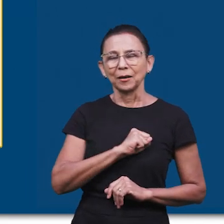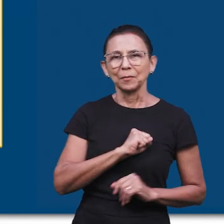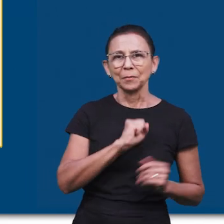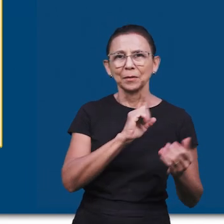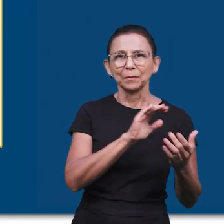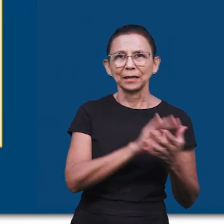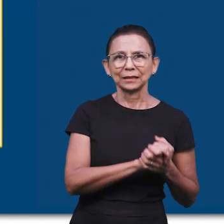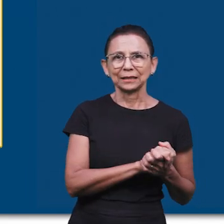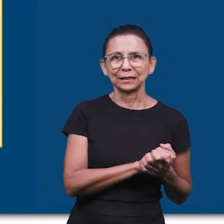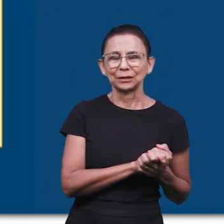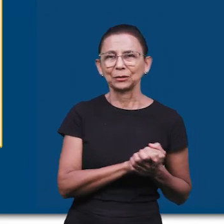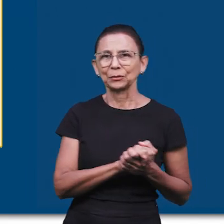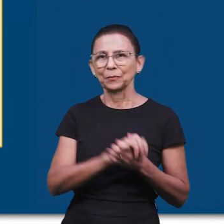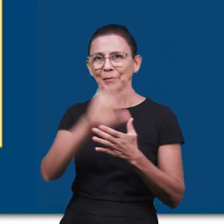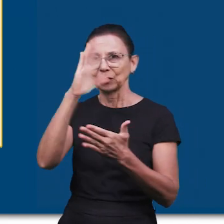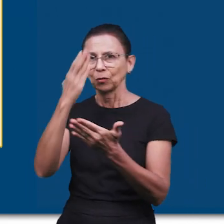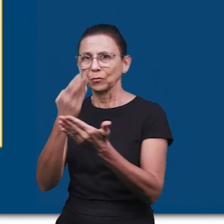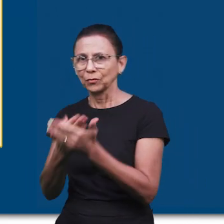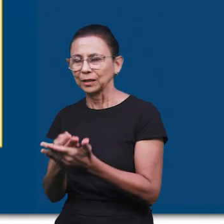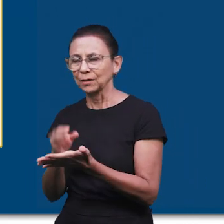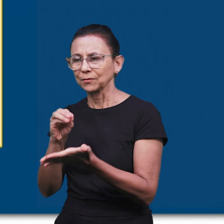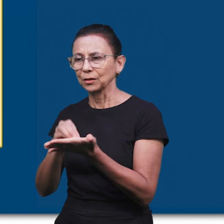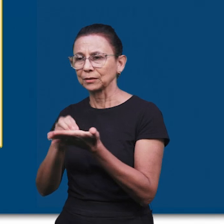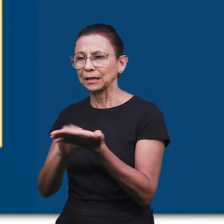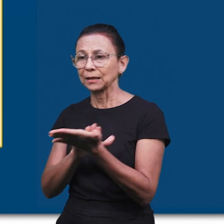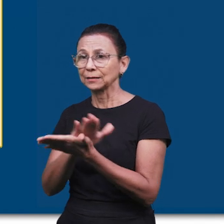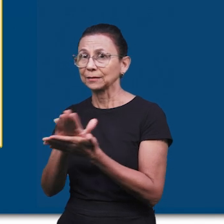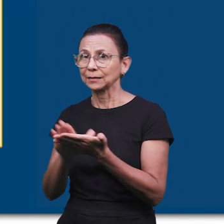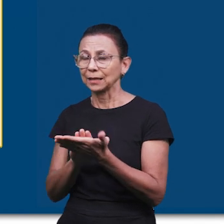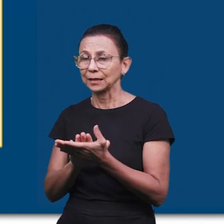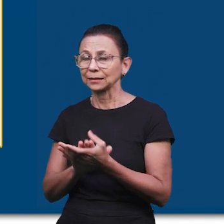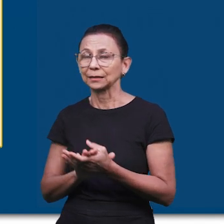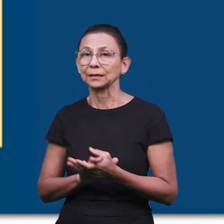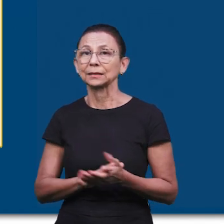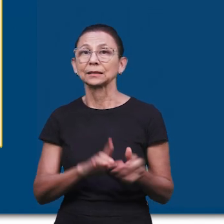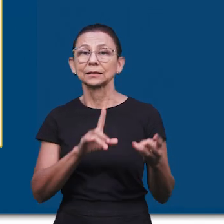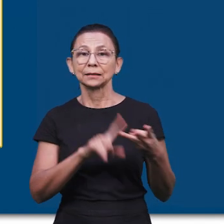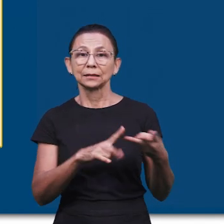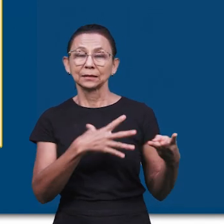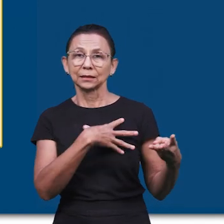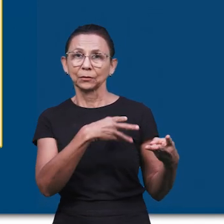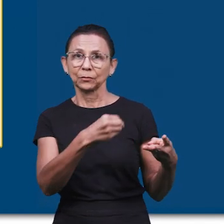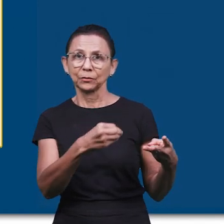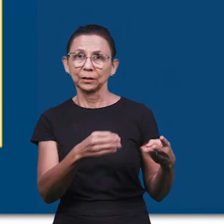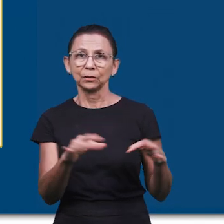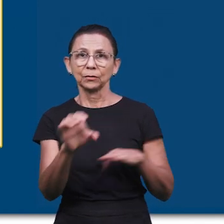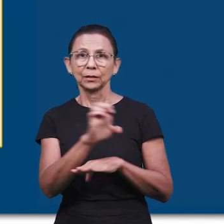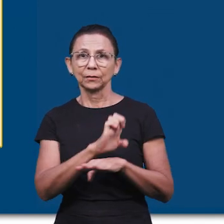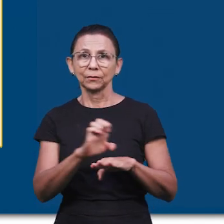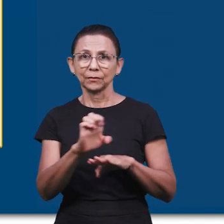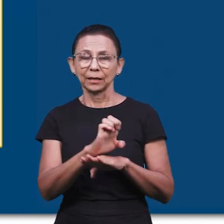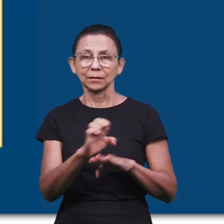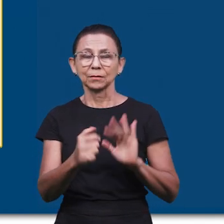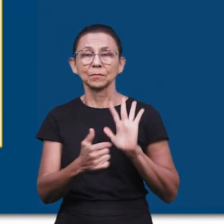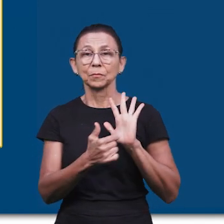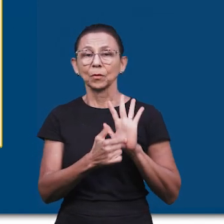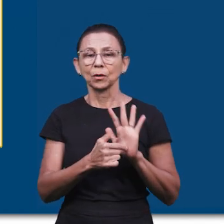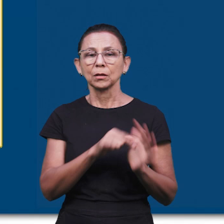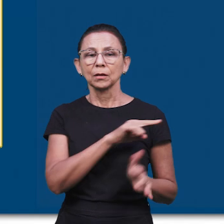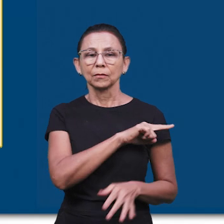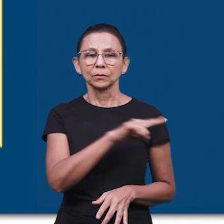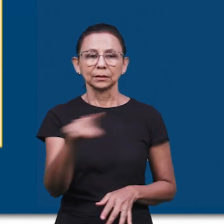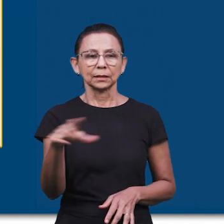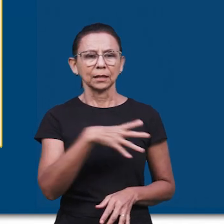nela confiado, e a ela nenhuma fazenda faltará. E aos filhos, a palavra registra em Efésios 6, de 1 a